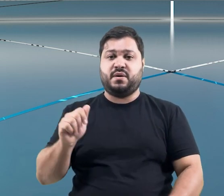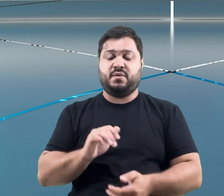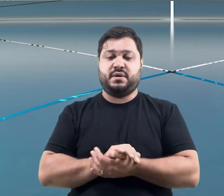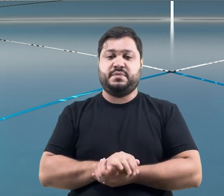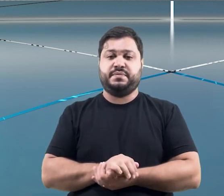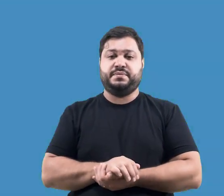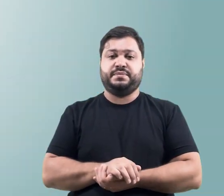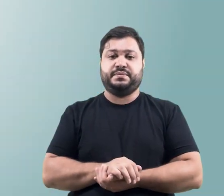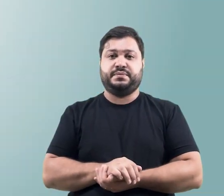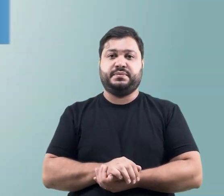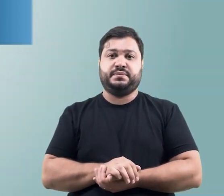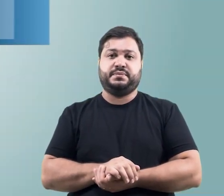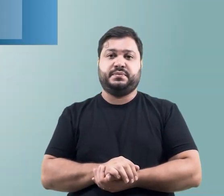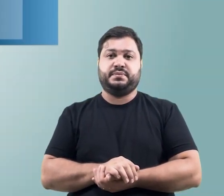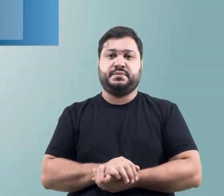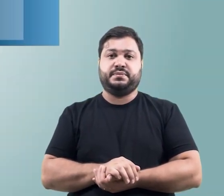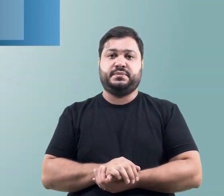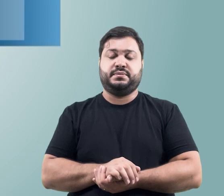Paula Souza.